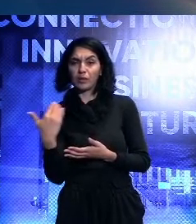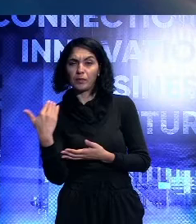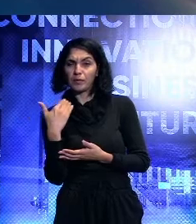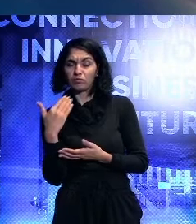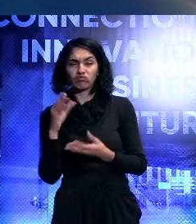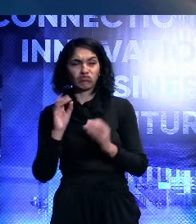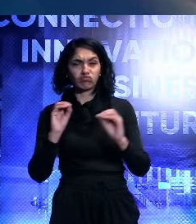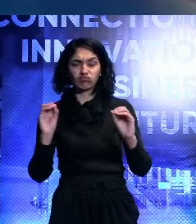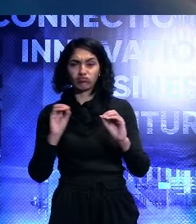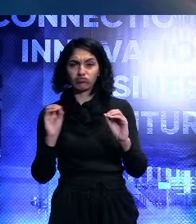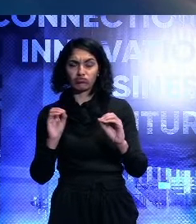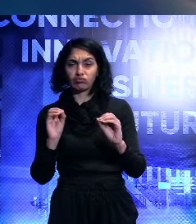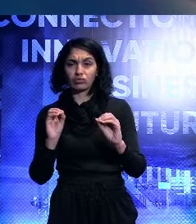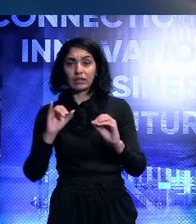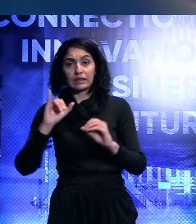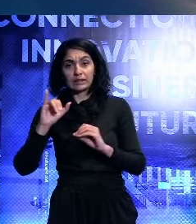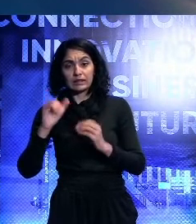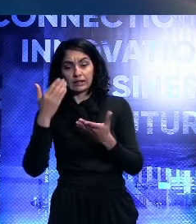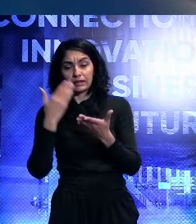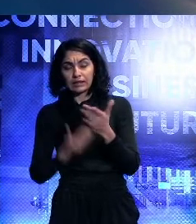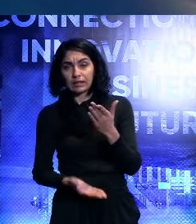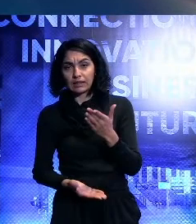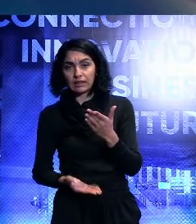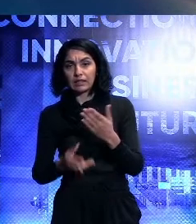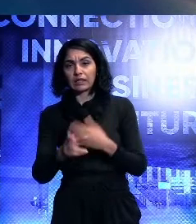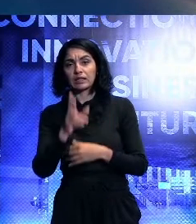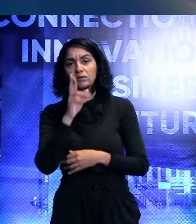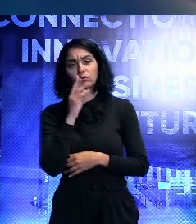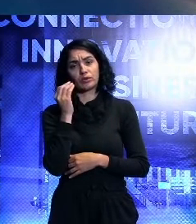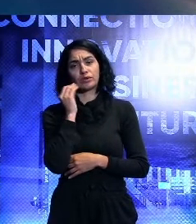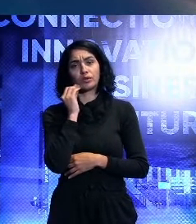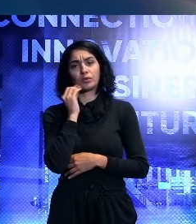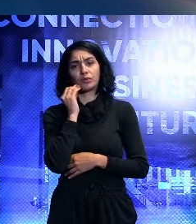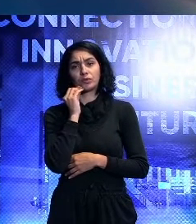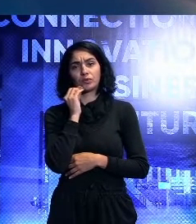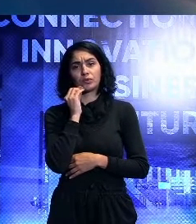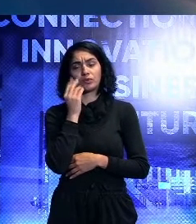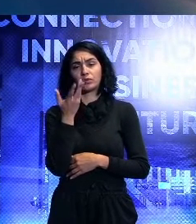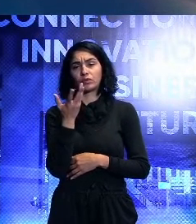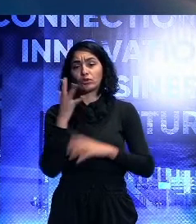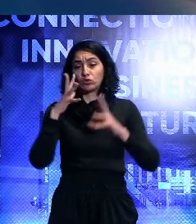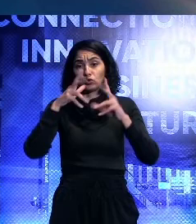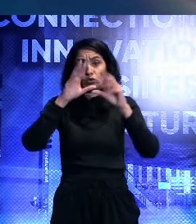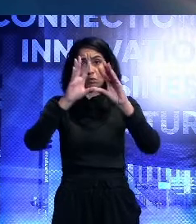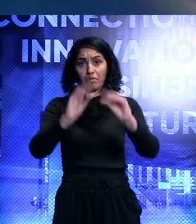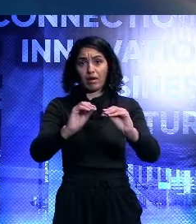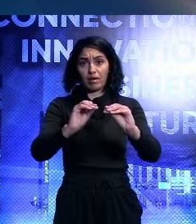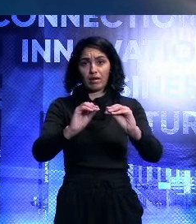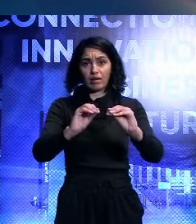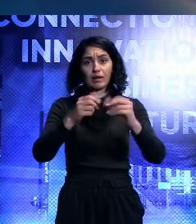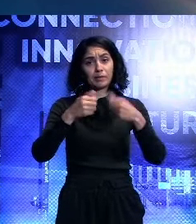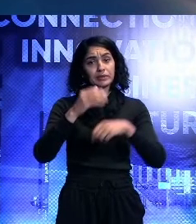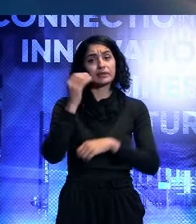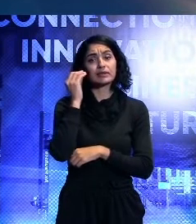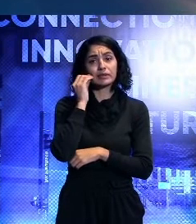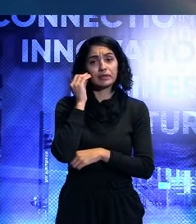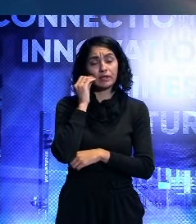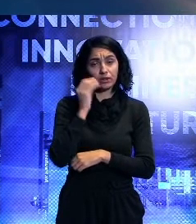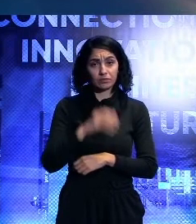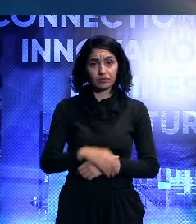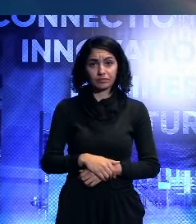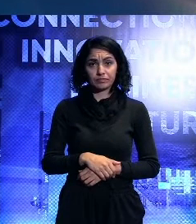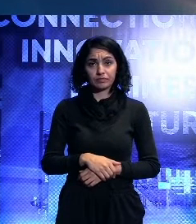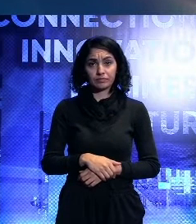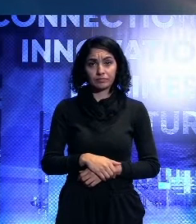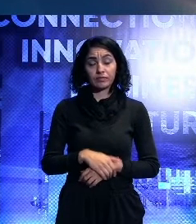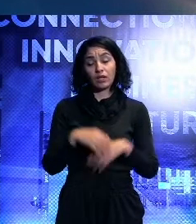nada, se o banco cair, qual que é o resultado óbvio? O treco todo cai. Eu preciso testar? Não